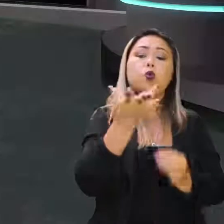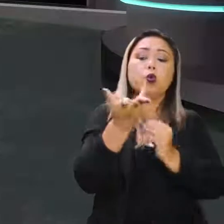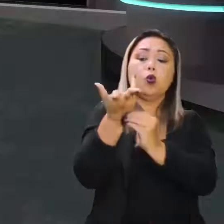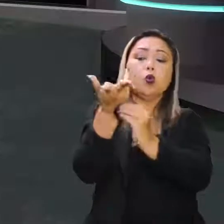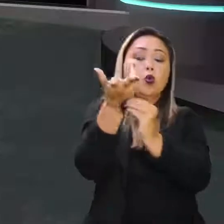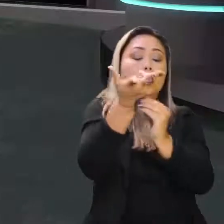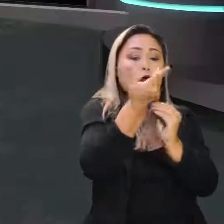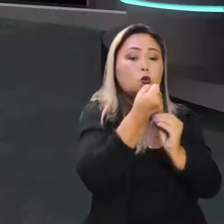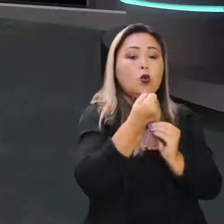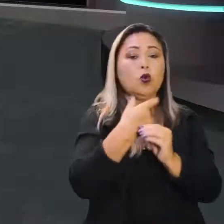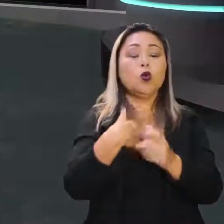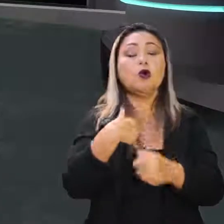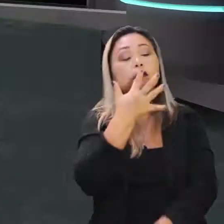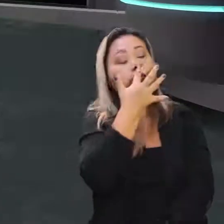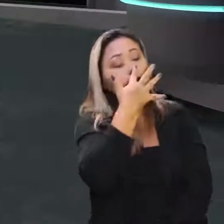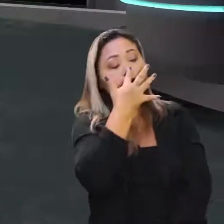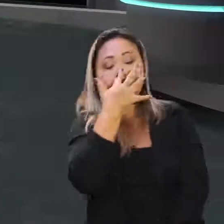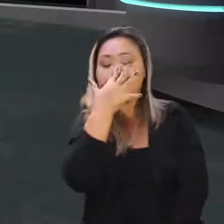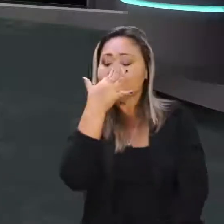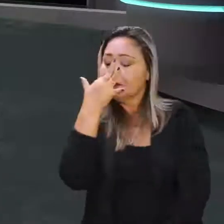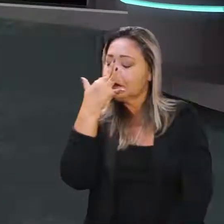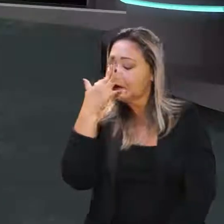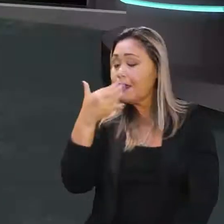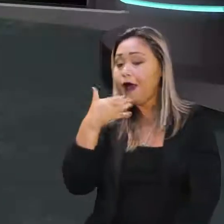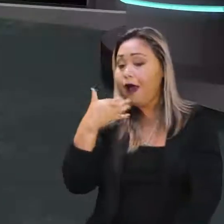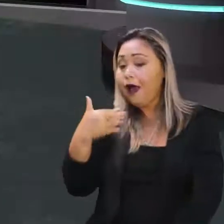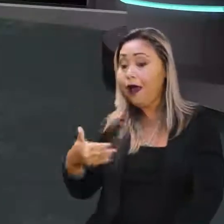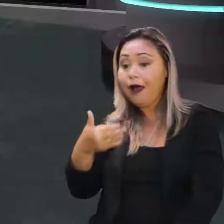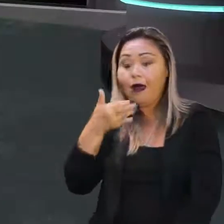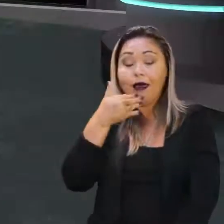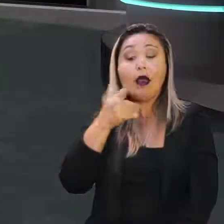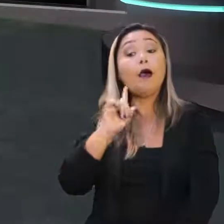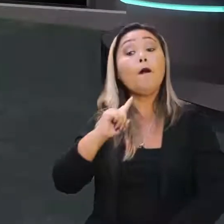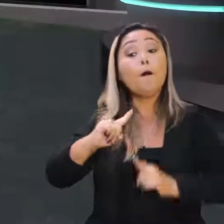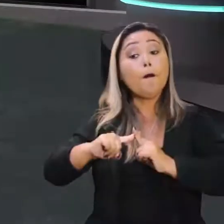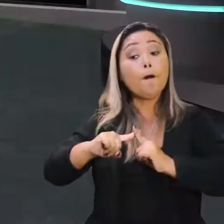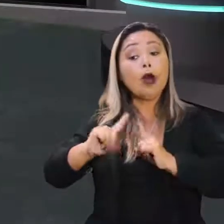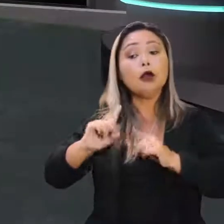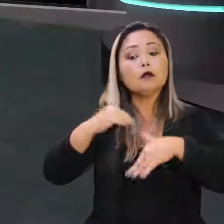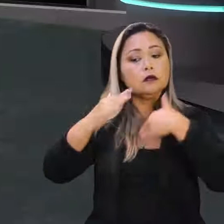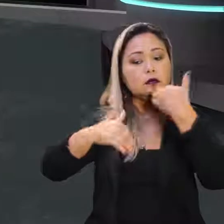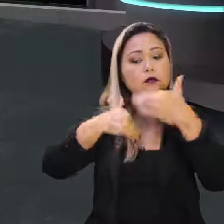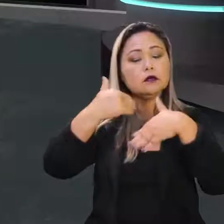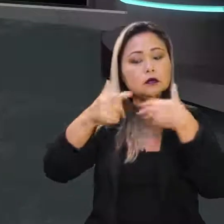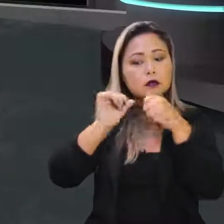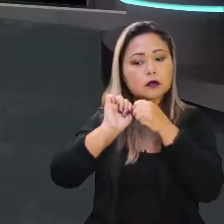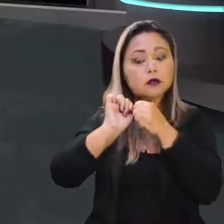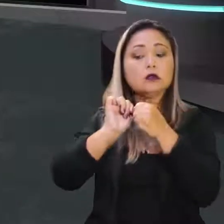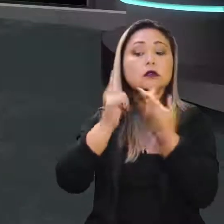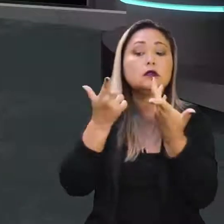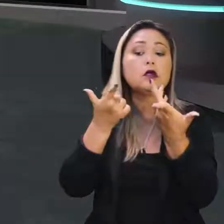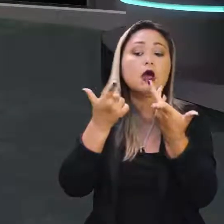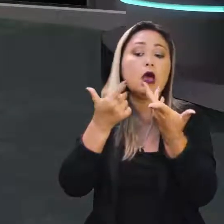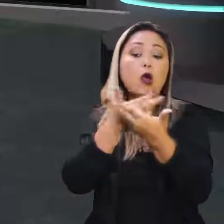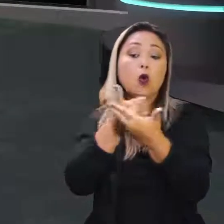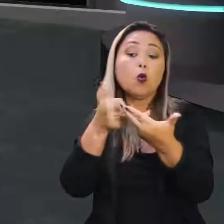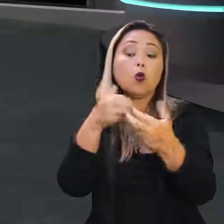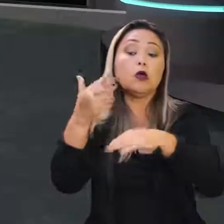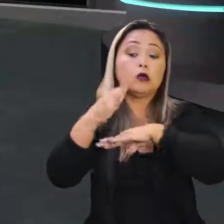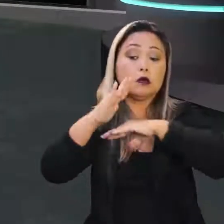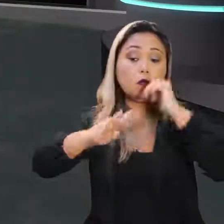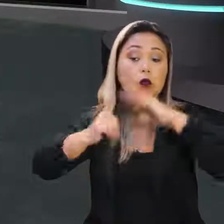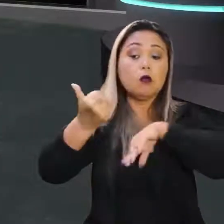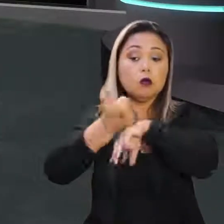gosto. Então, eu sou uma apreciadora. Mas, para eu desenvolver algo, eu preciso, então, buscar as técnicas, estudar as técnicas